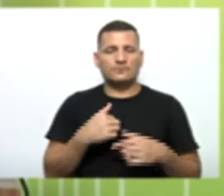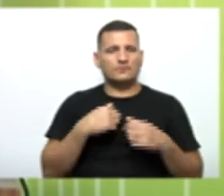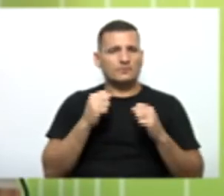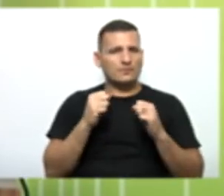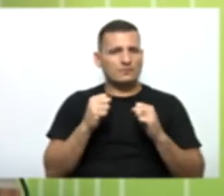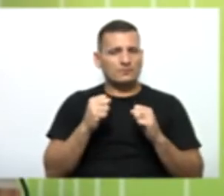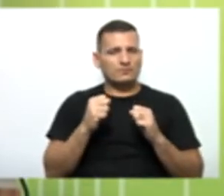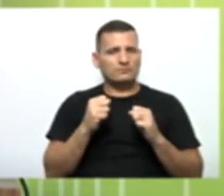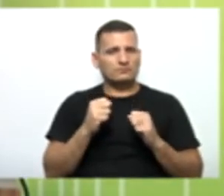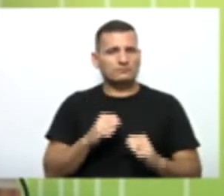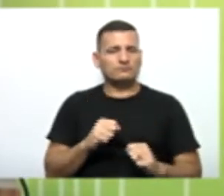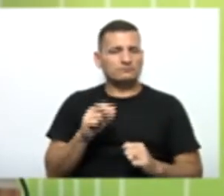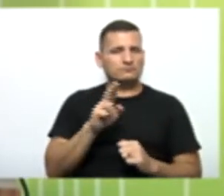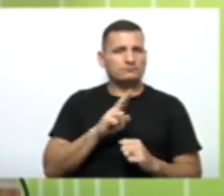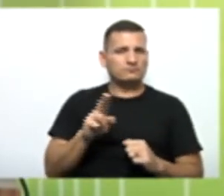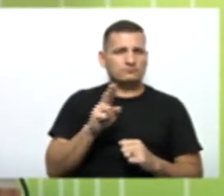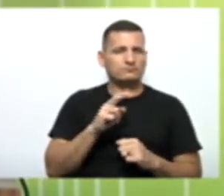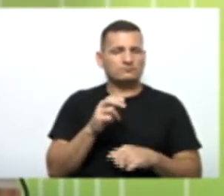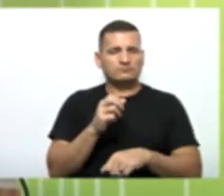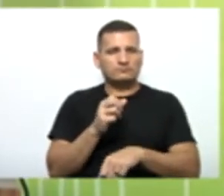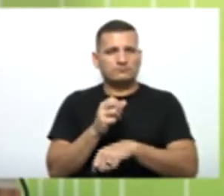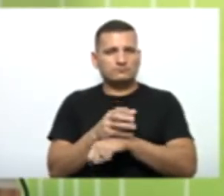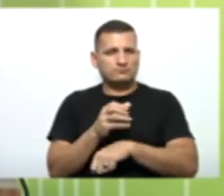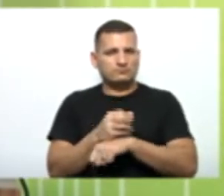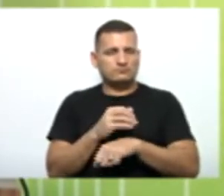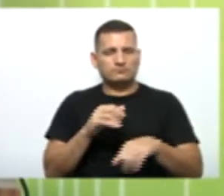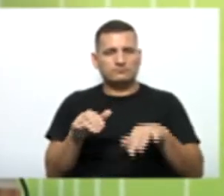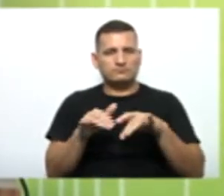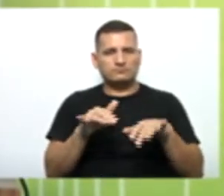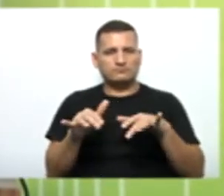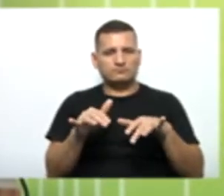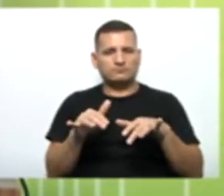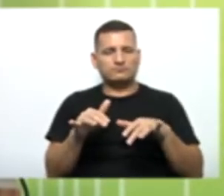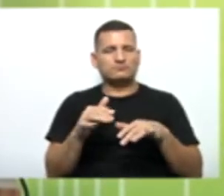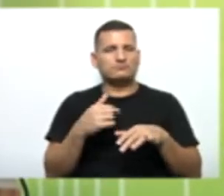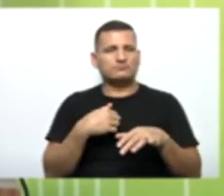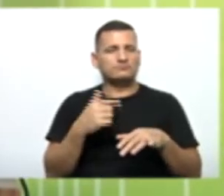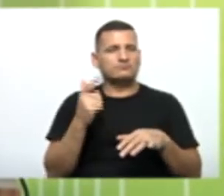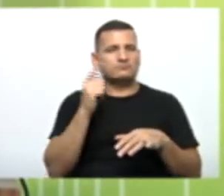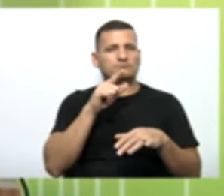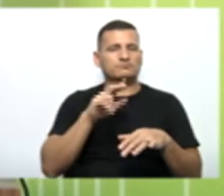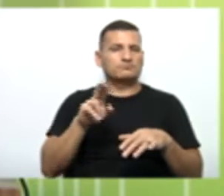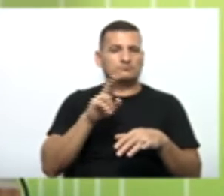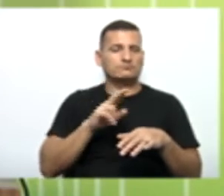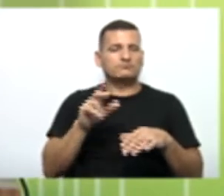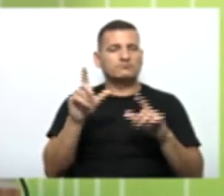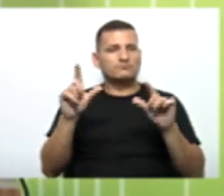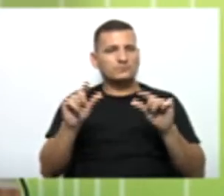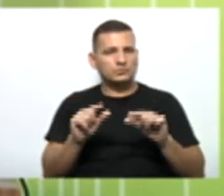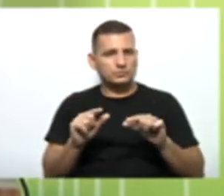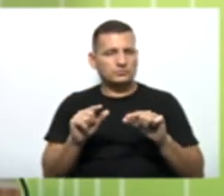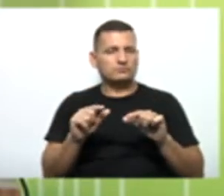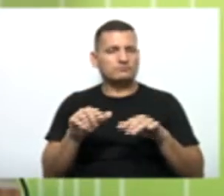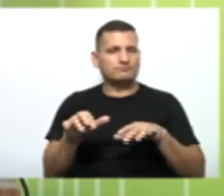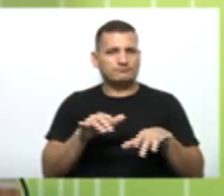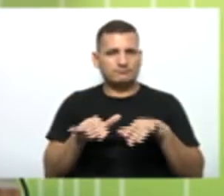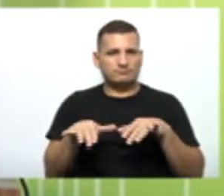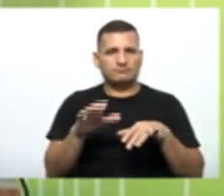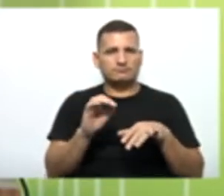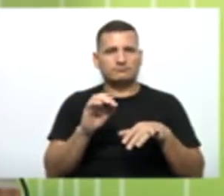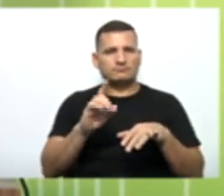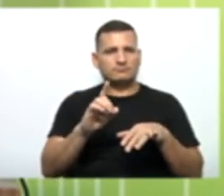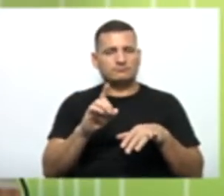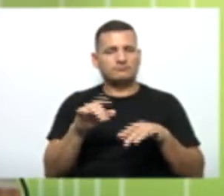utilizar a programação orientada a objeto, que eu vou poder utilizar, eu vou conseguir utilizar bem menos código, certo? Eu